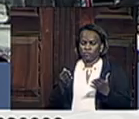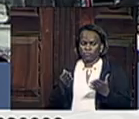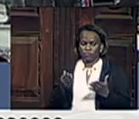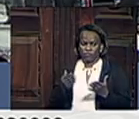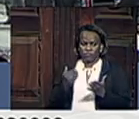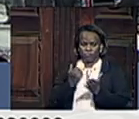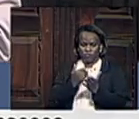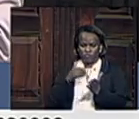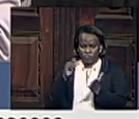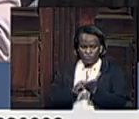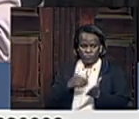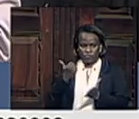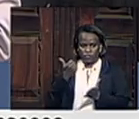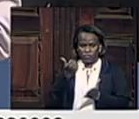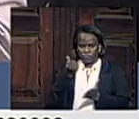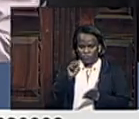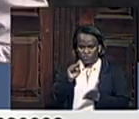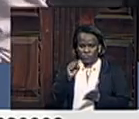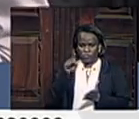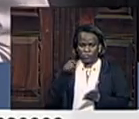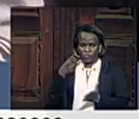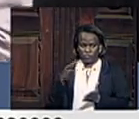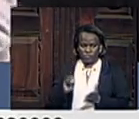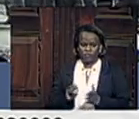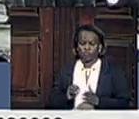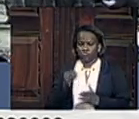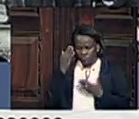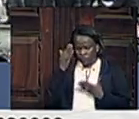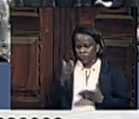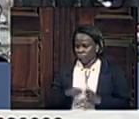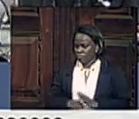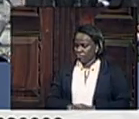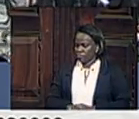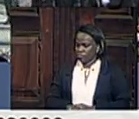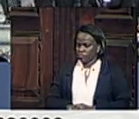até 18h30? 18h30. Obrigado, presidente.